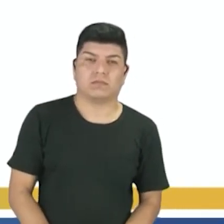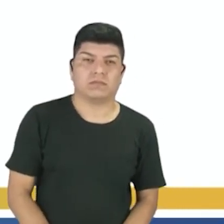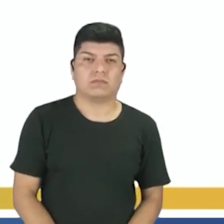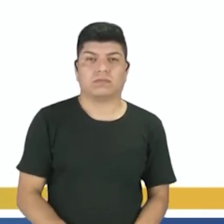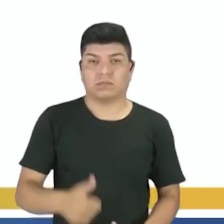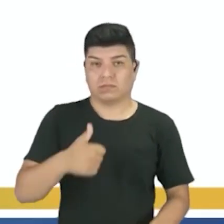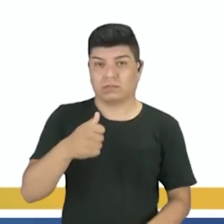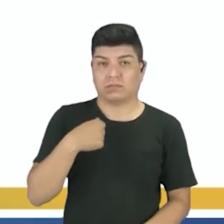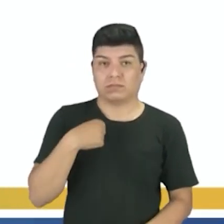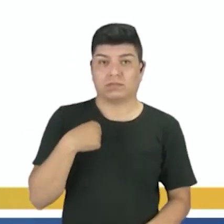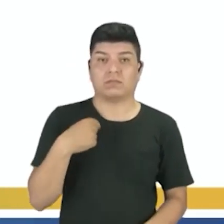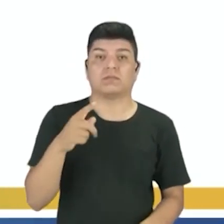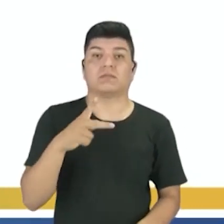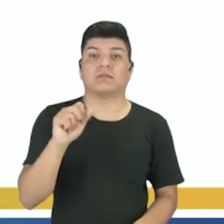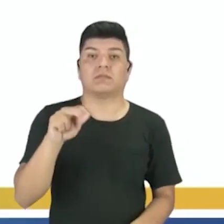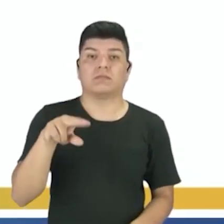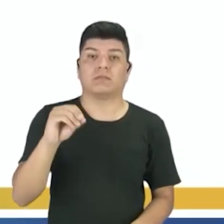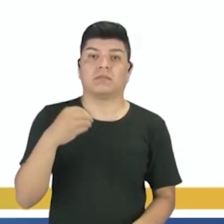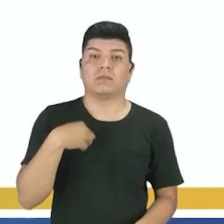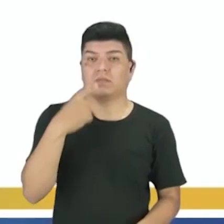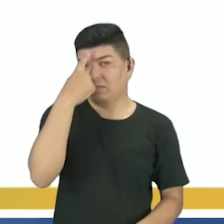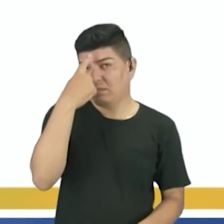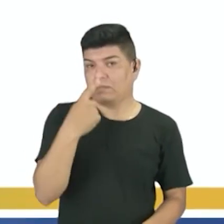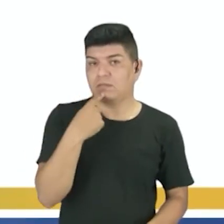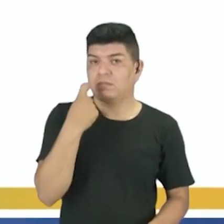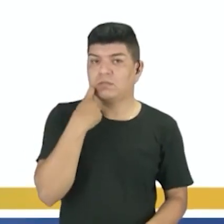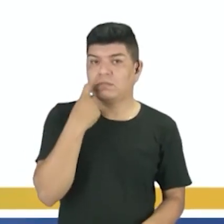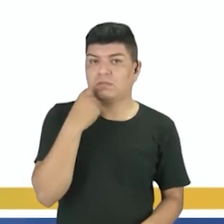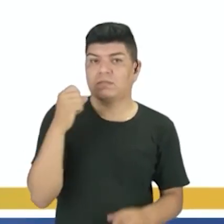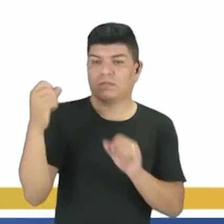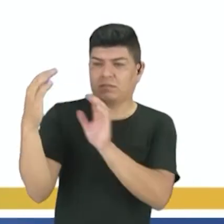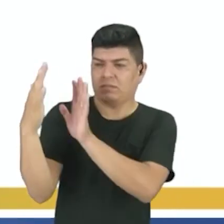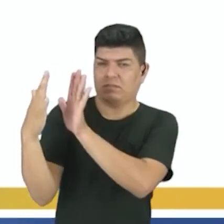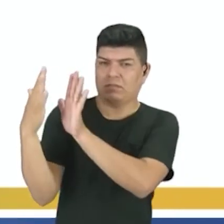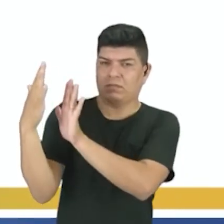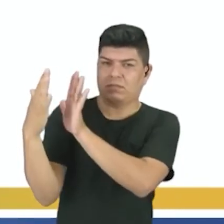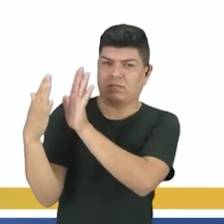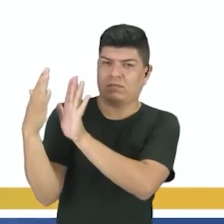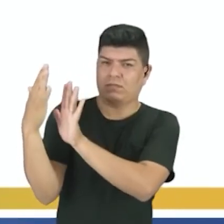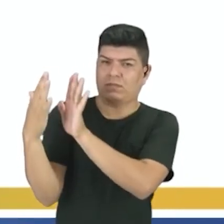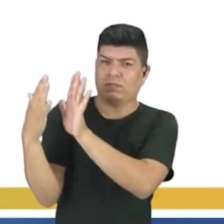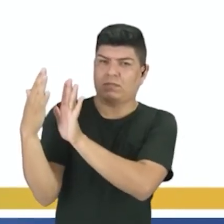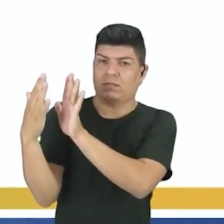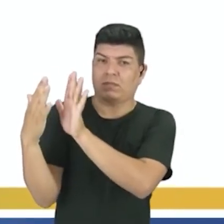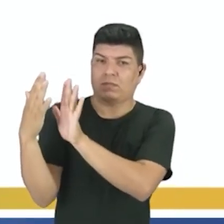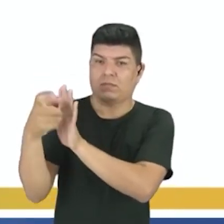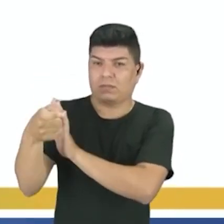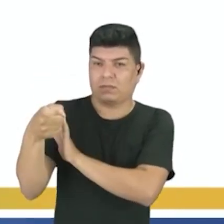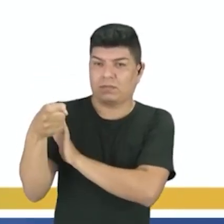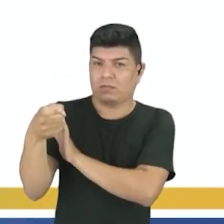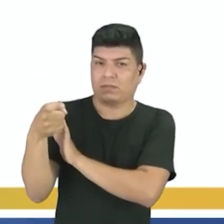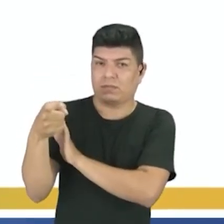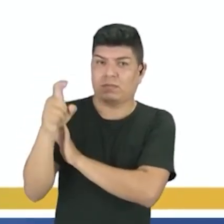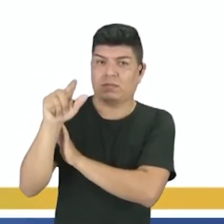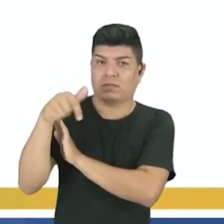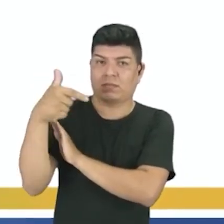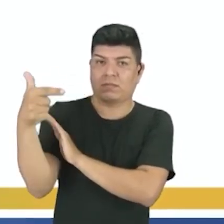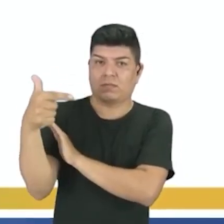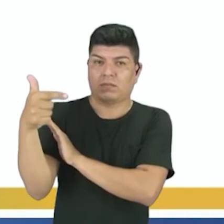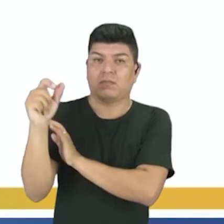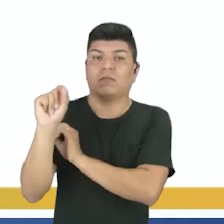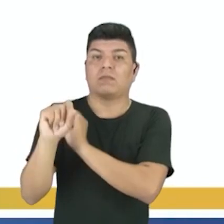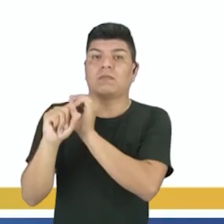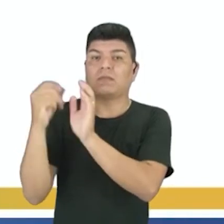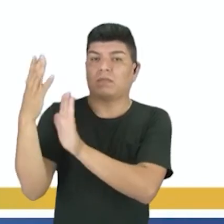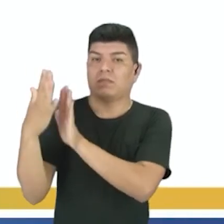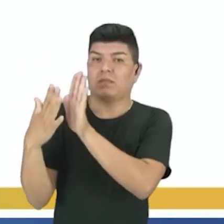Então no primeiro plano temos que a imagem do peixe está refletida em relação ao eixo X, enquanto que no segundo ela